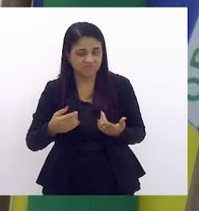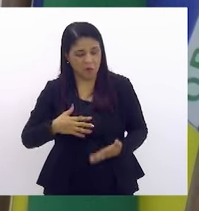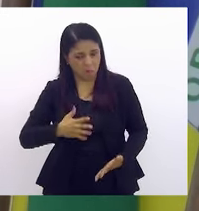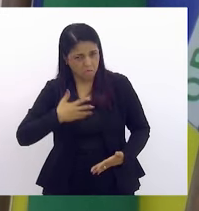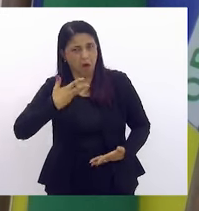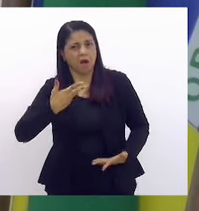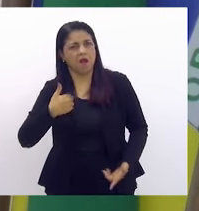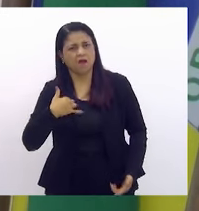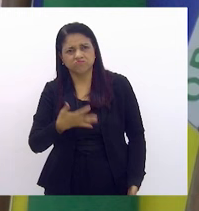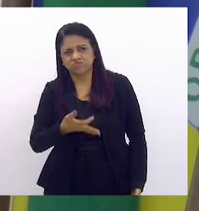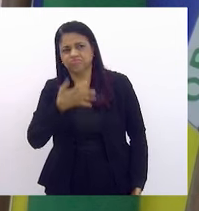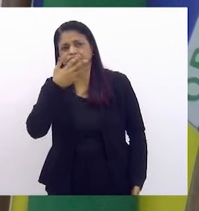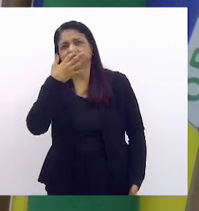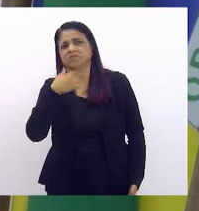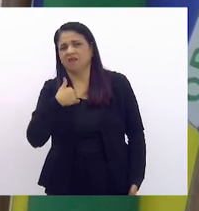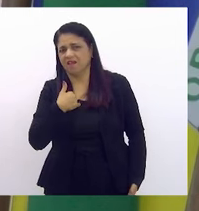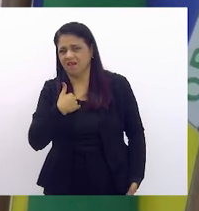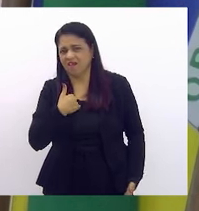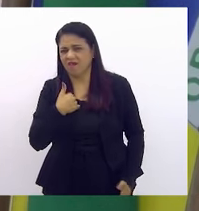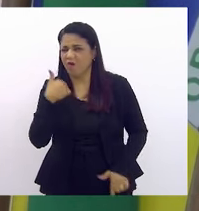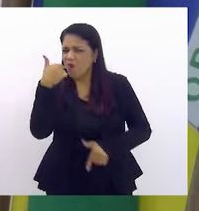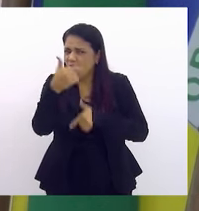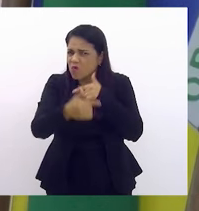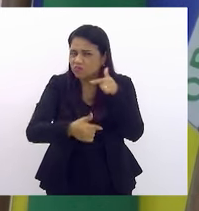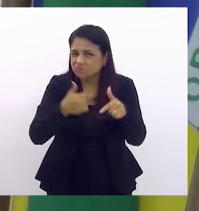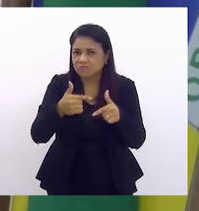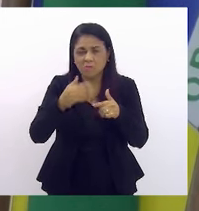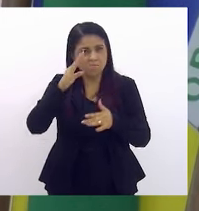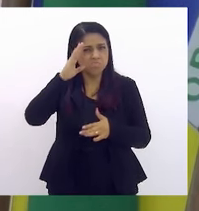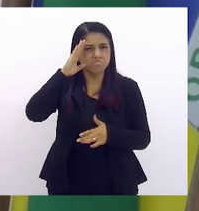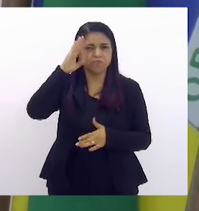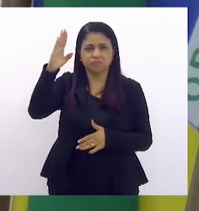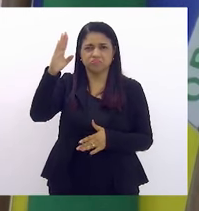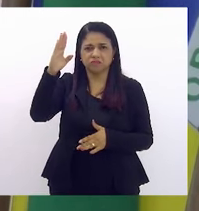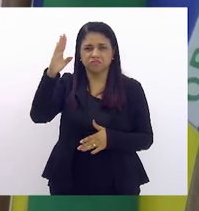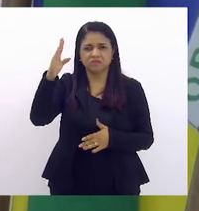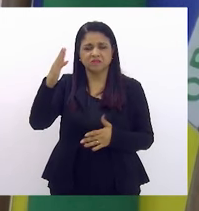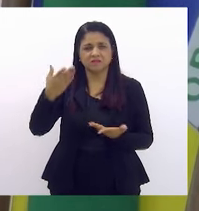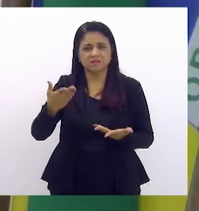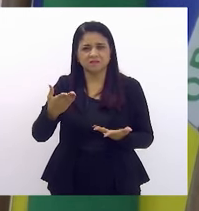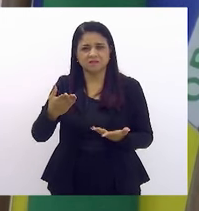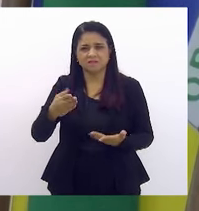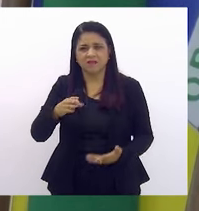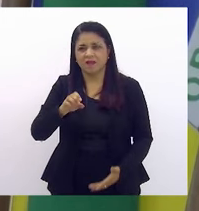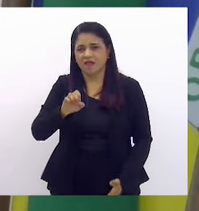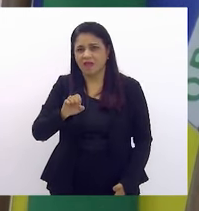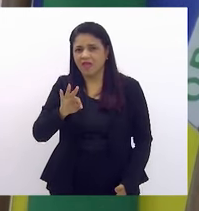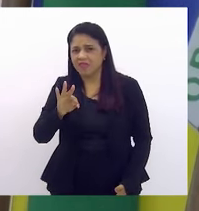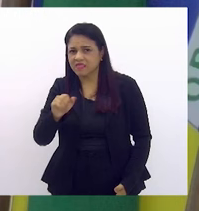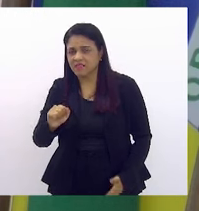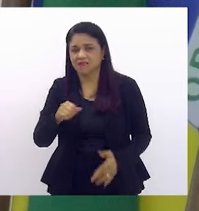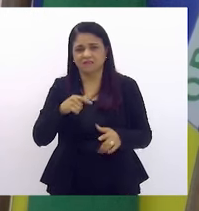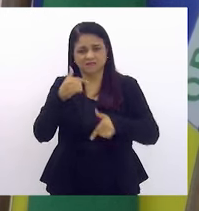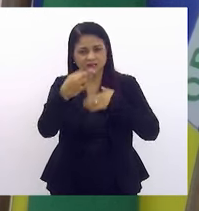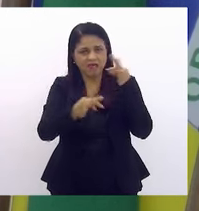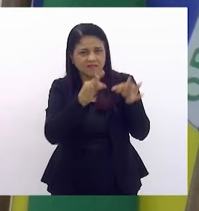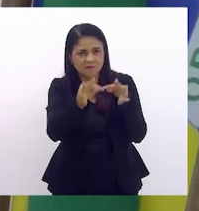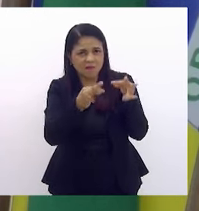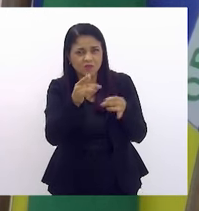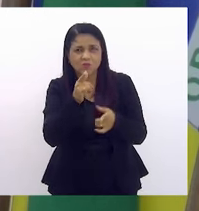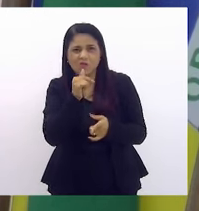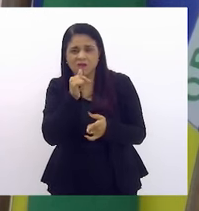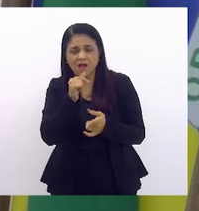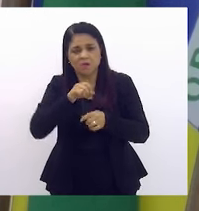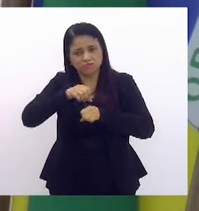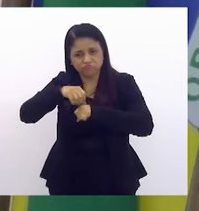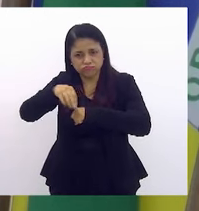surpreende que num serviço essencial como o de uma ETA, um tratamento de água e sistemas de